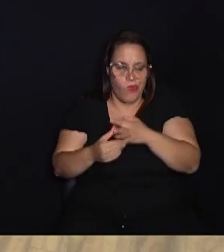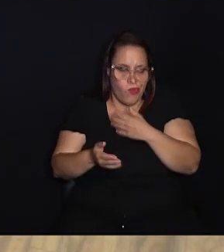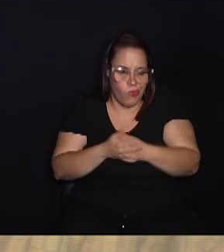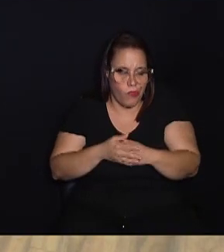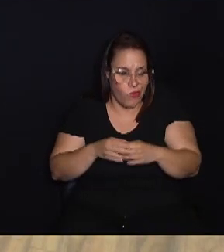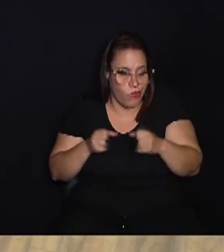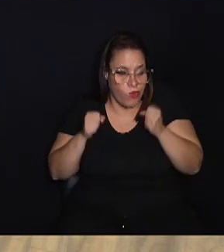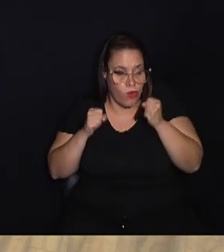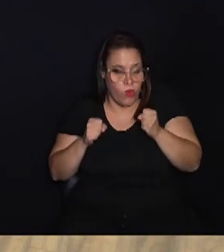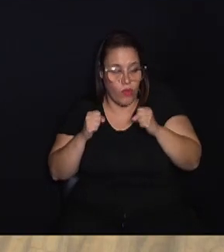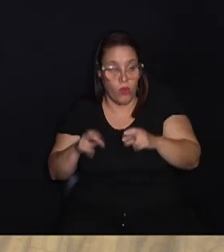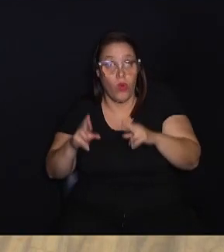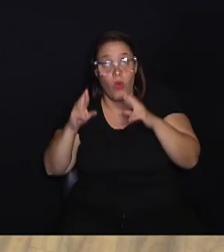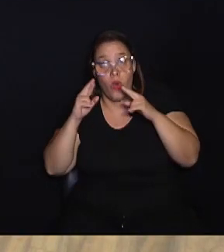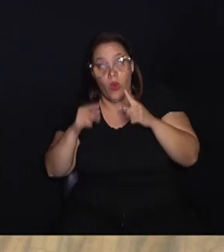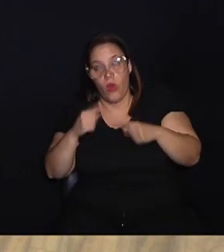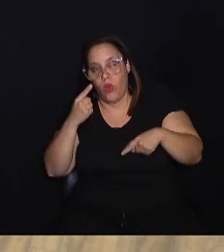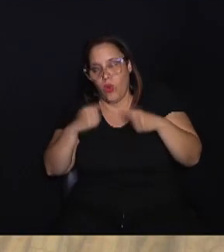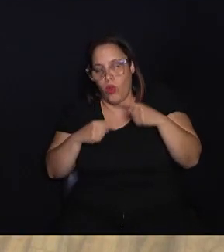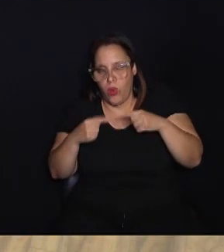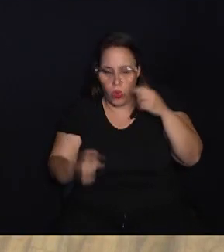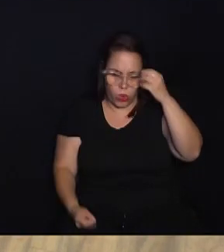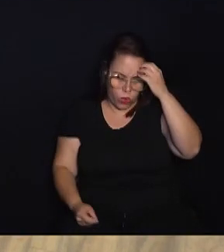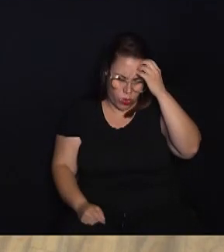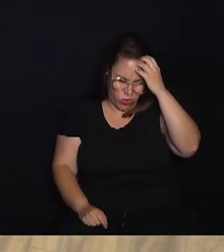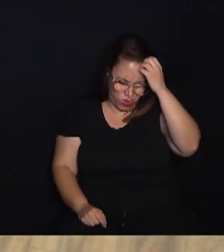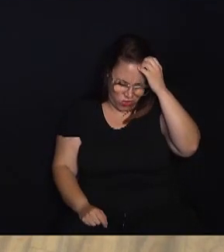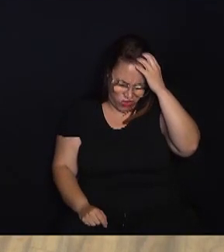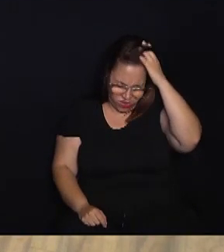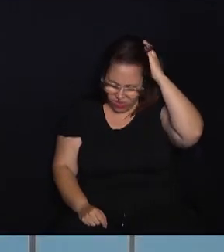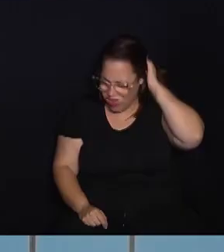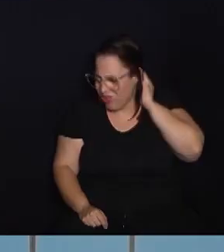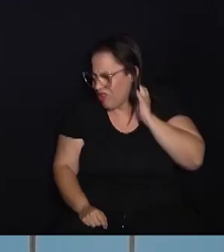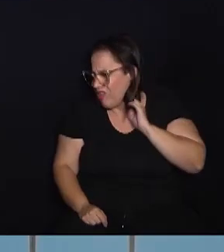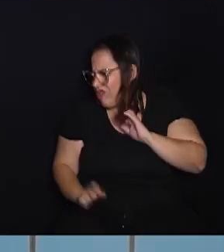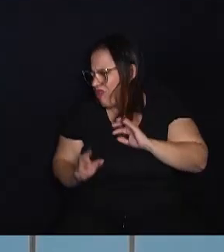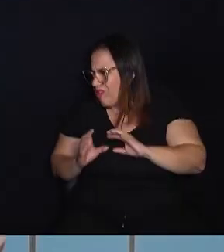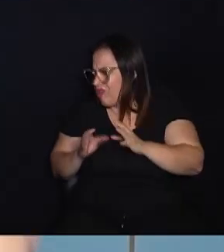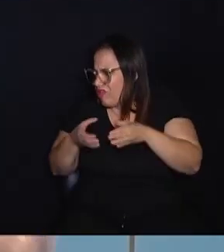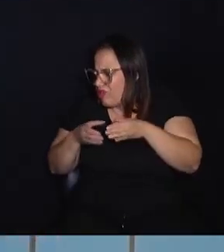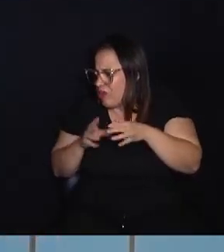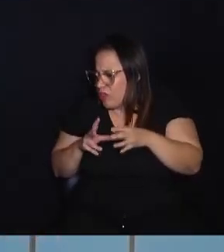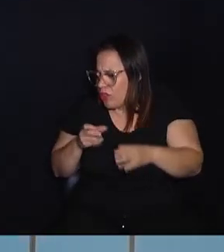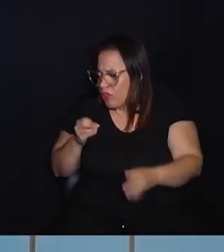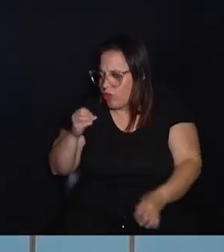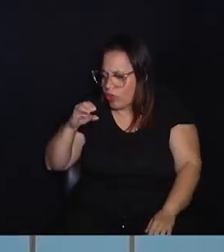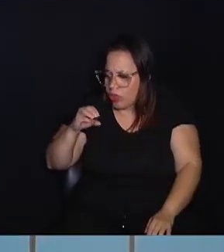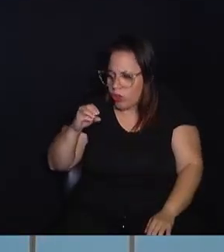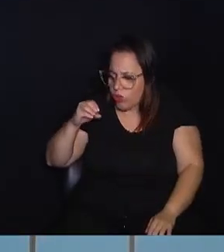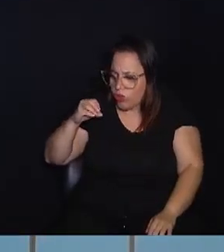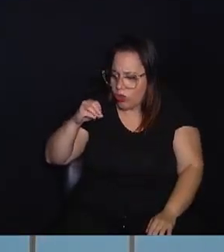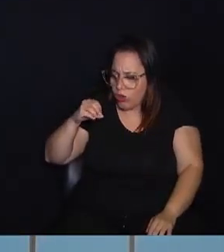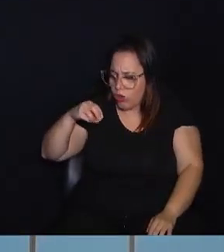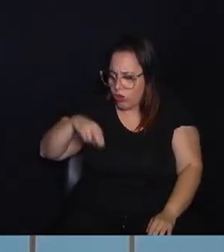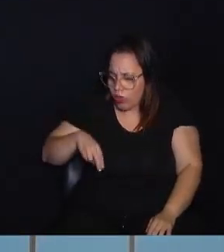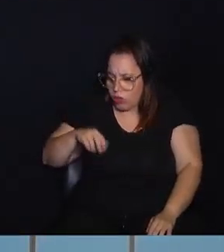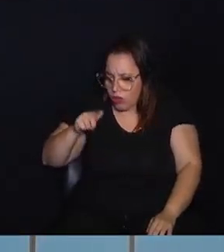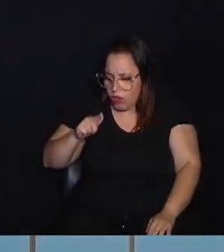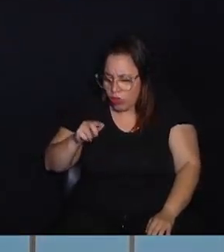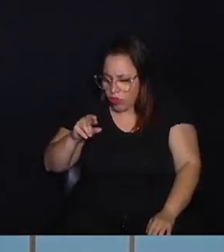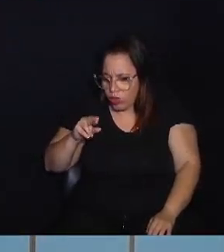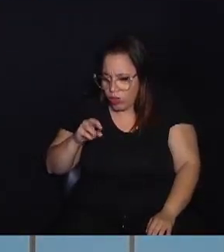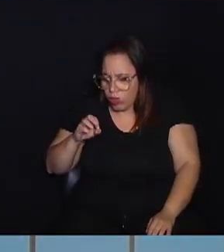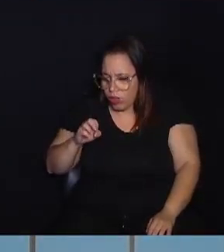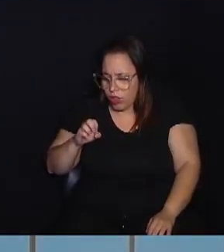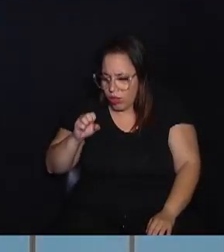que o senhor espera que seja discutido neste congresso? Na realidade, todos os nossos congressos são feitos para levar informações atualizadas